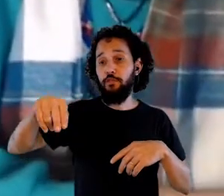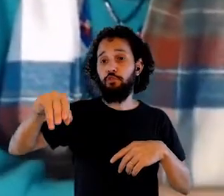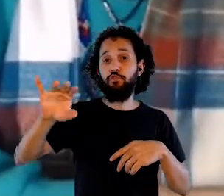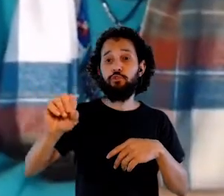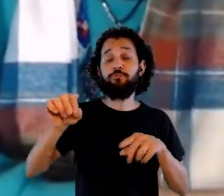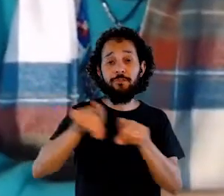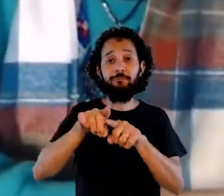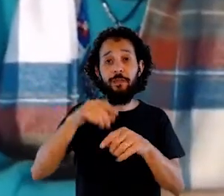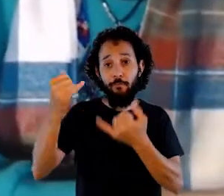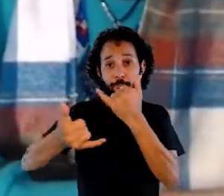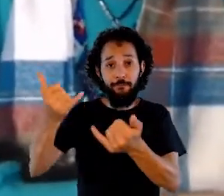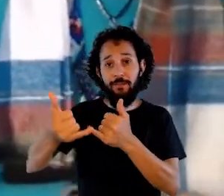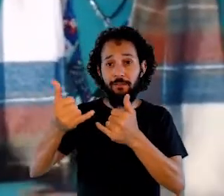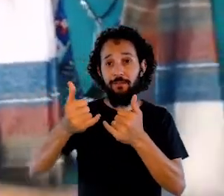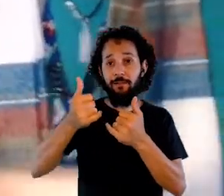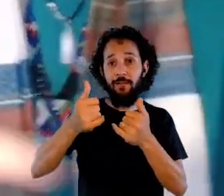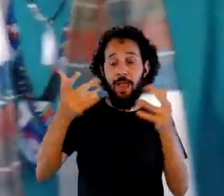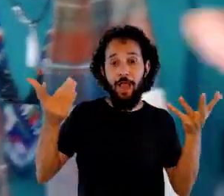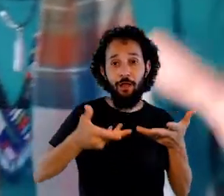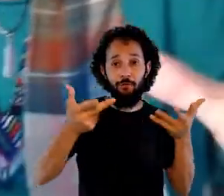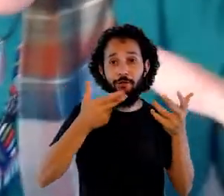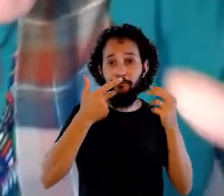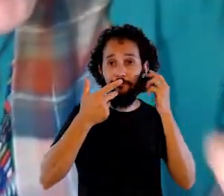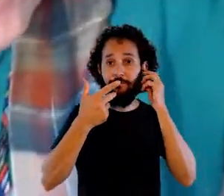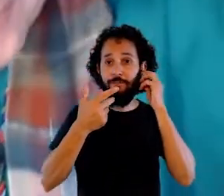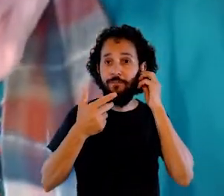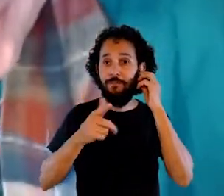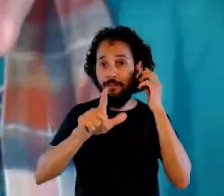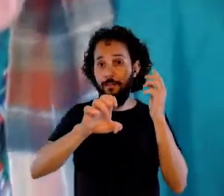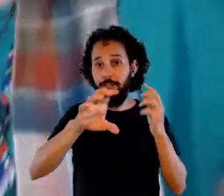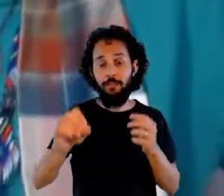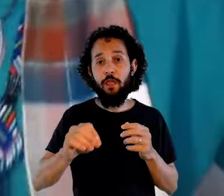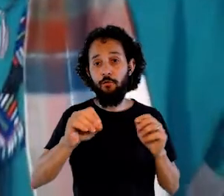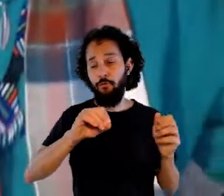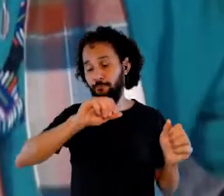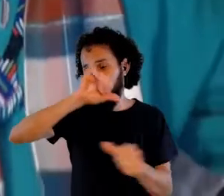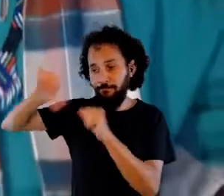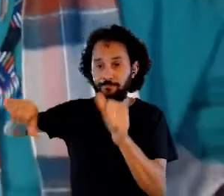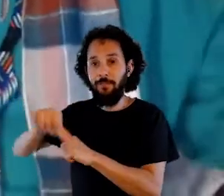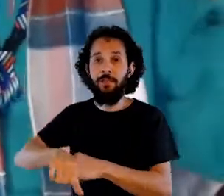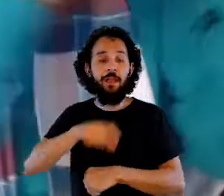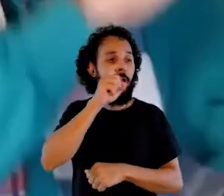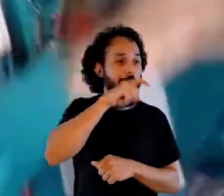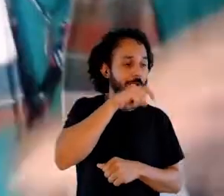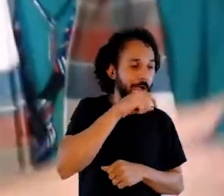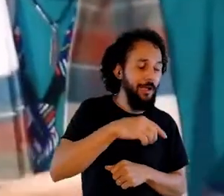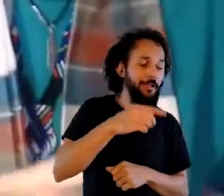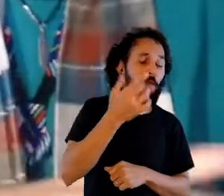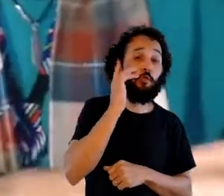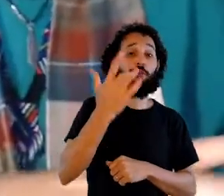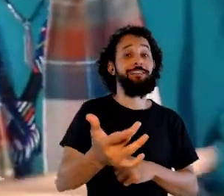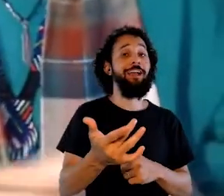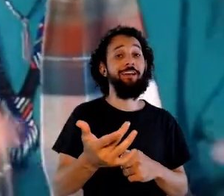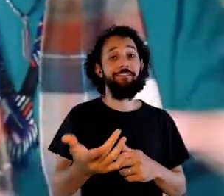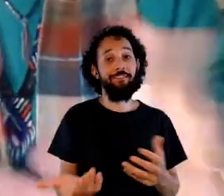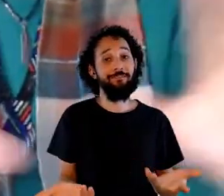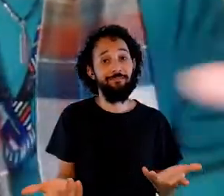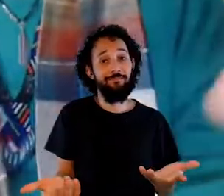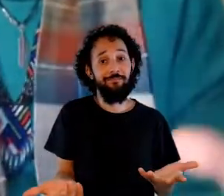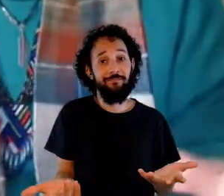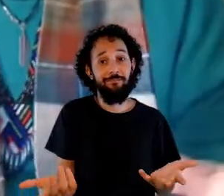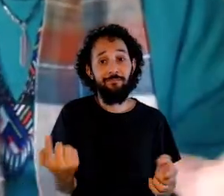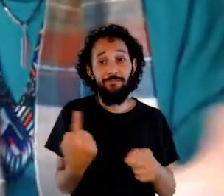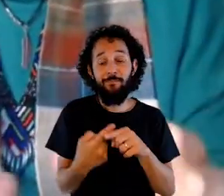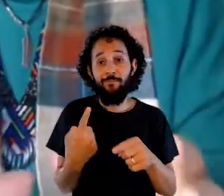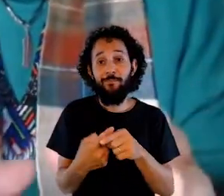despede o Artese, vai entrar a Águia Dourada agora. Né? Eu esqueci do Léo ali, porque agora é